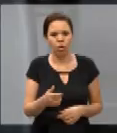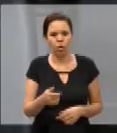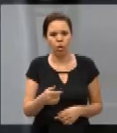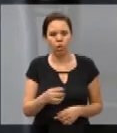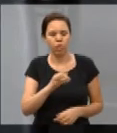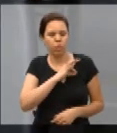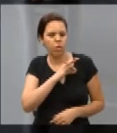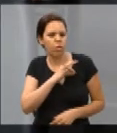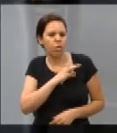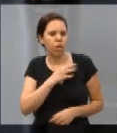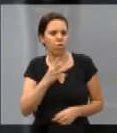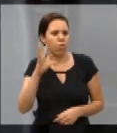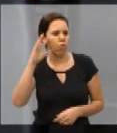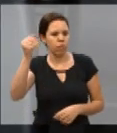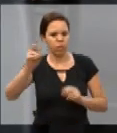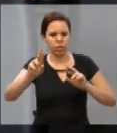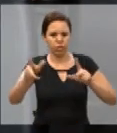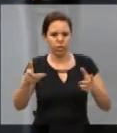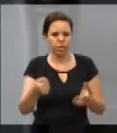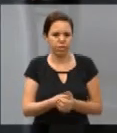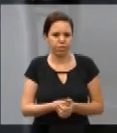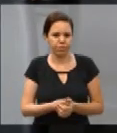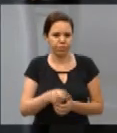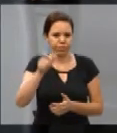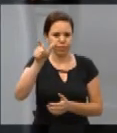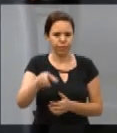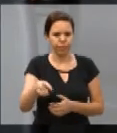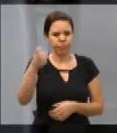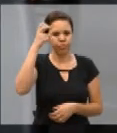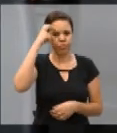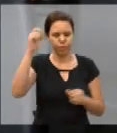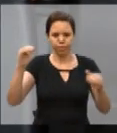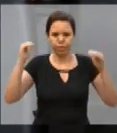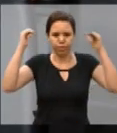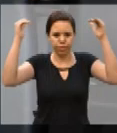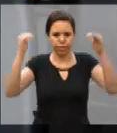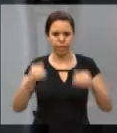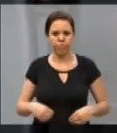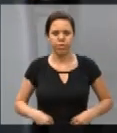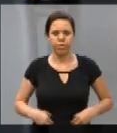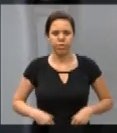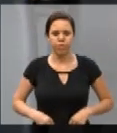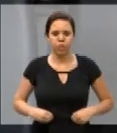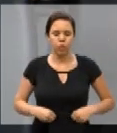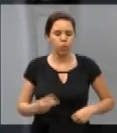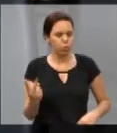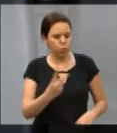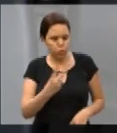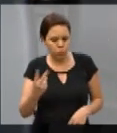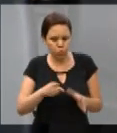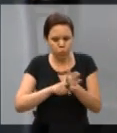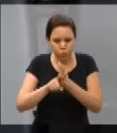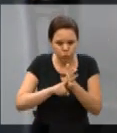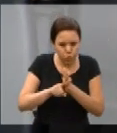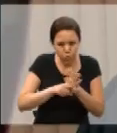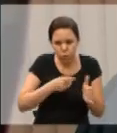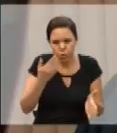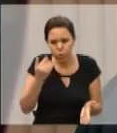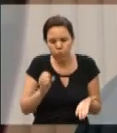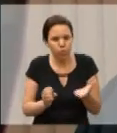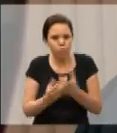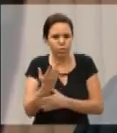tem um outro conhecimento, é uma pessoa de uma cultura muito maior, né? E os dois vão investigar o que está